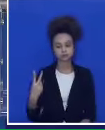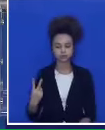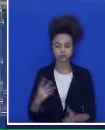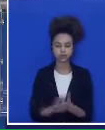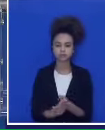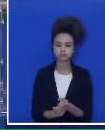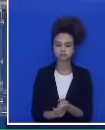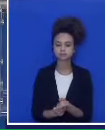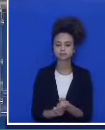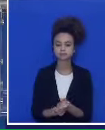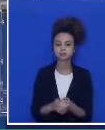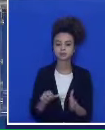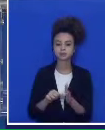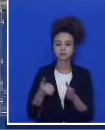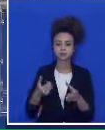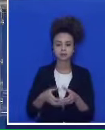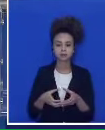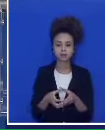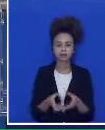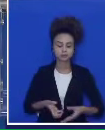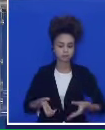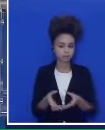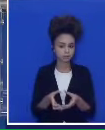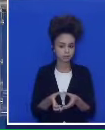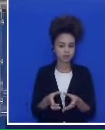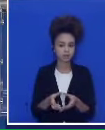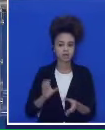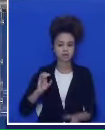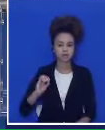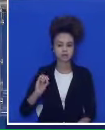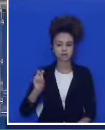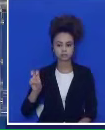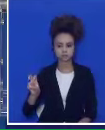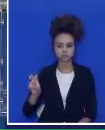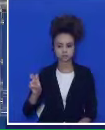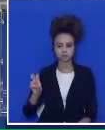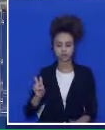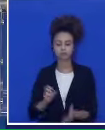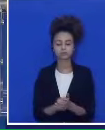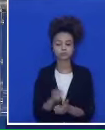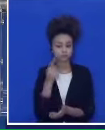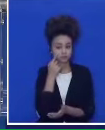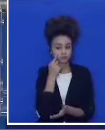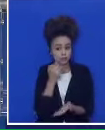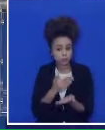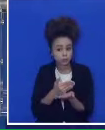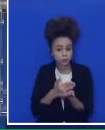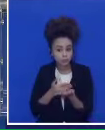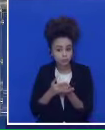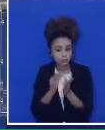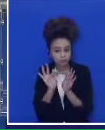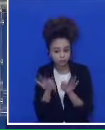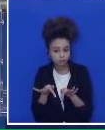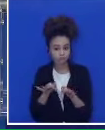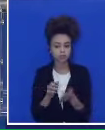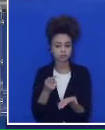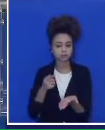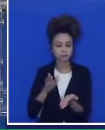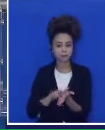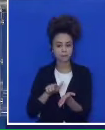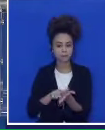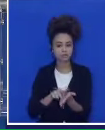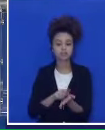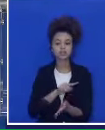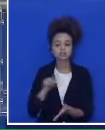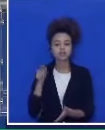2.322. Vem chegando a primeira bola sorteada, é 05. Bola 05, confira do início ao fim a sua aposta. Você pode